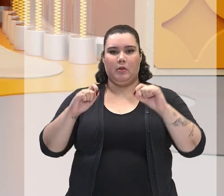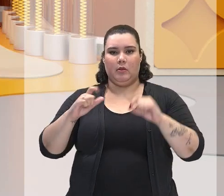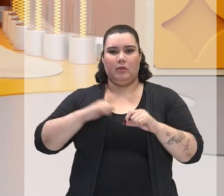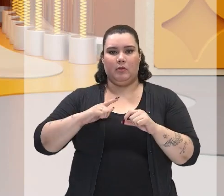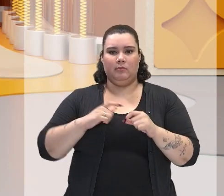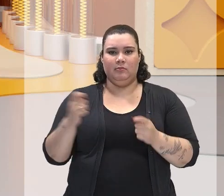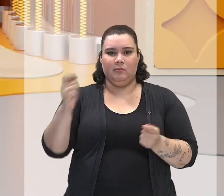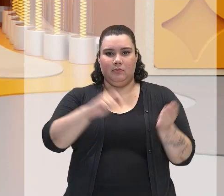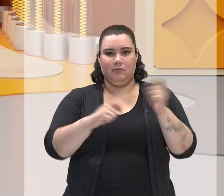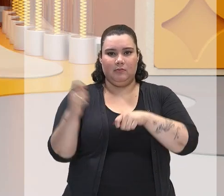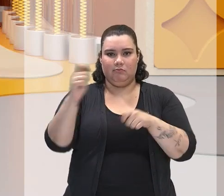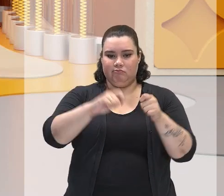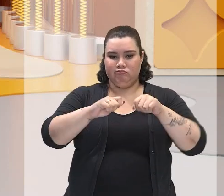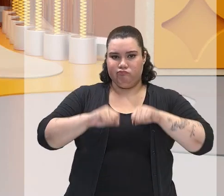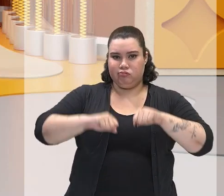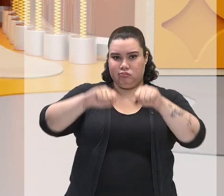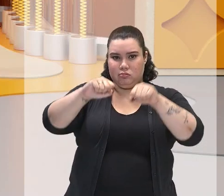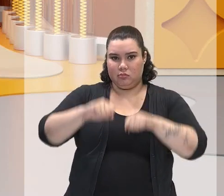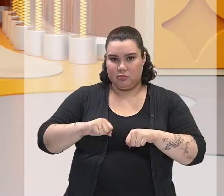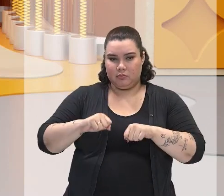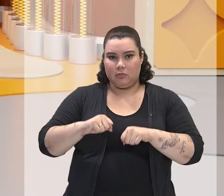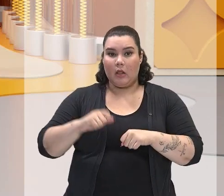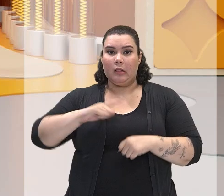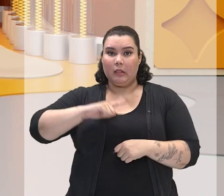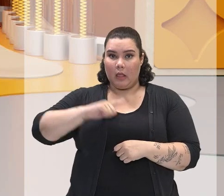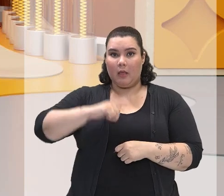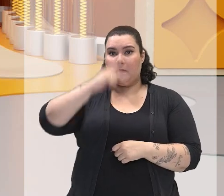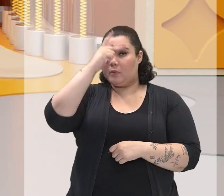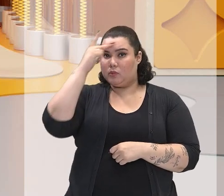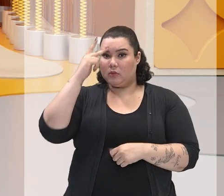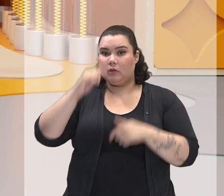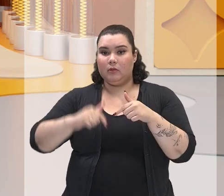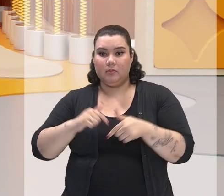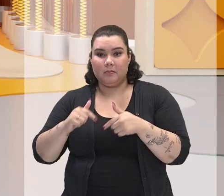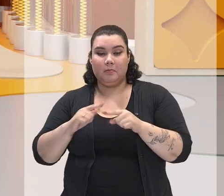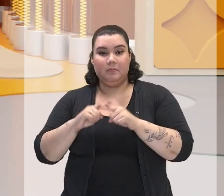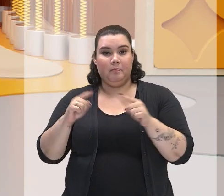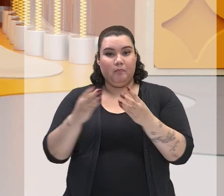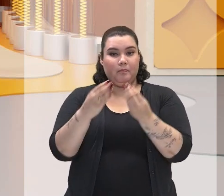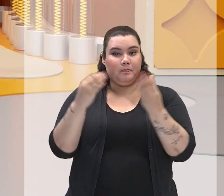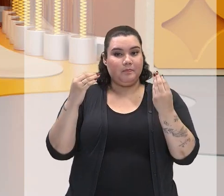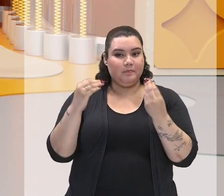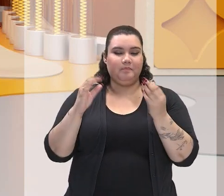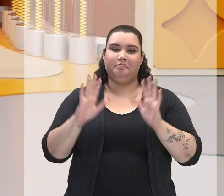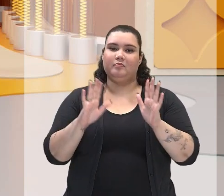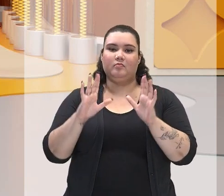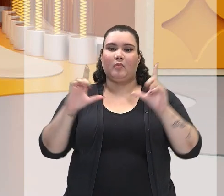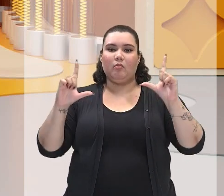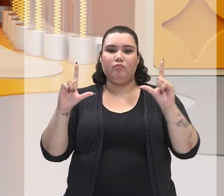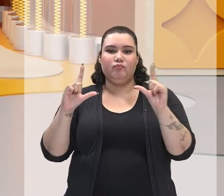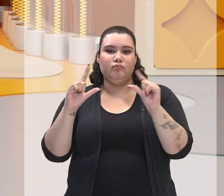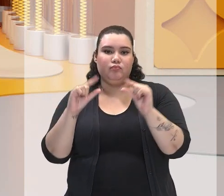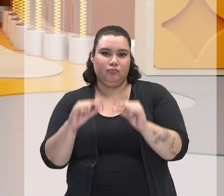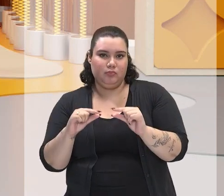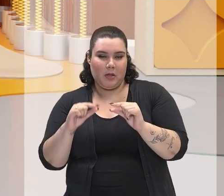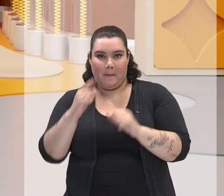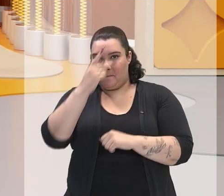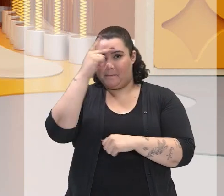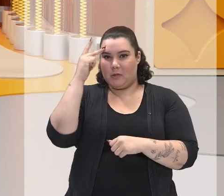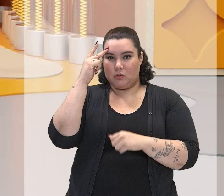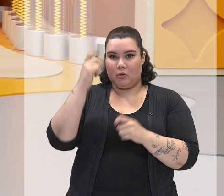industrialização. Você vê que tem pessoas trabalhando, mas não são muitas, porque a necessidade agora é de fazer com que essas pessoas